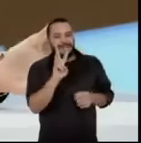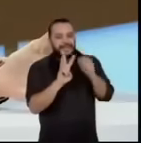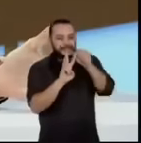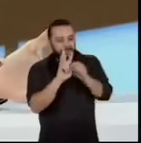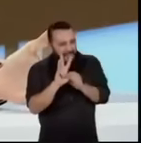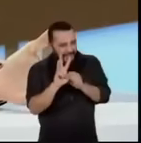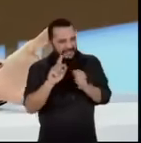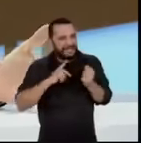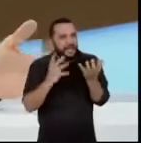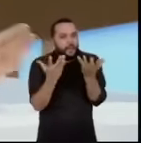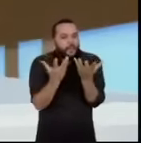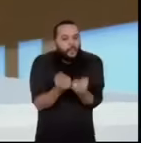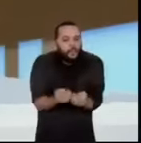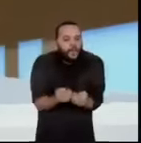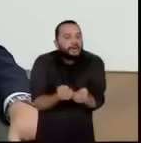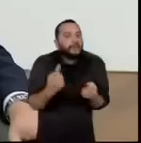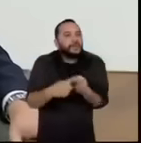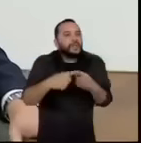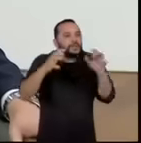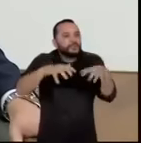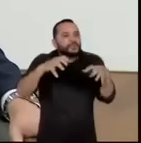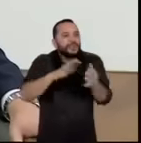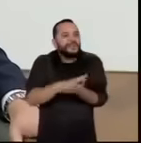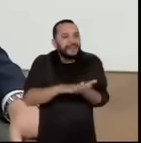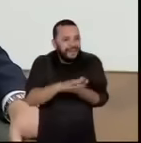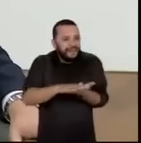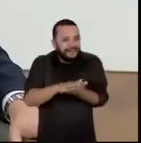3 meses do ano passado. Não, mais secos.